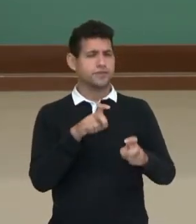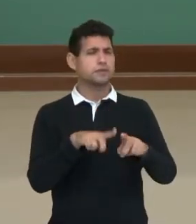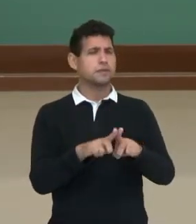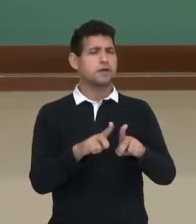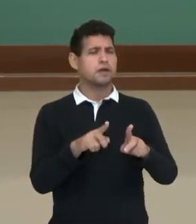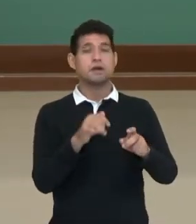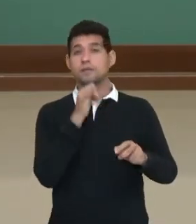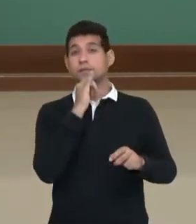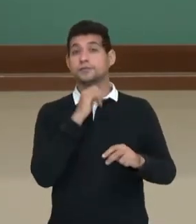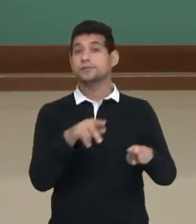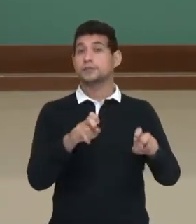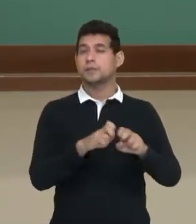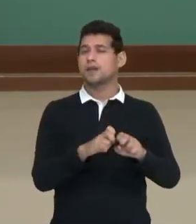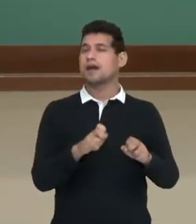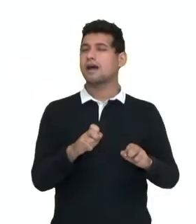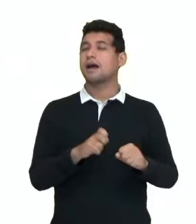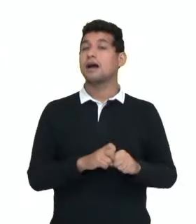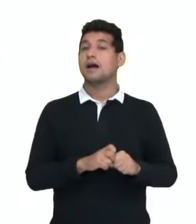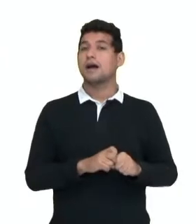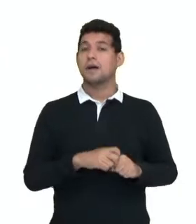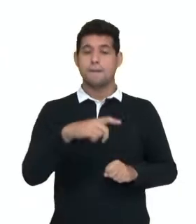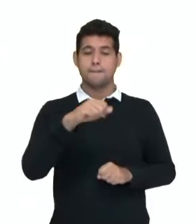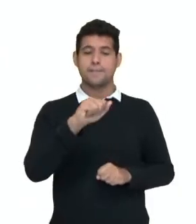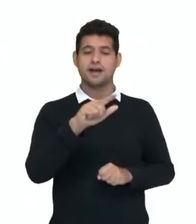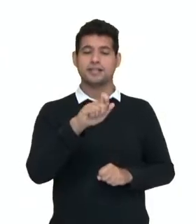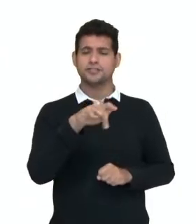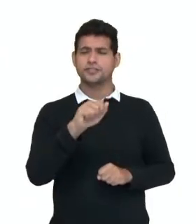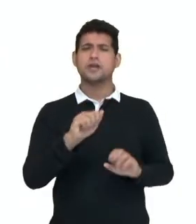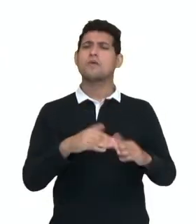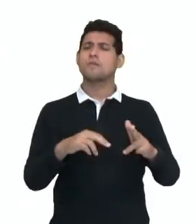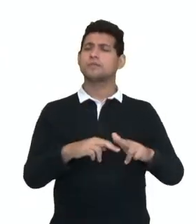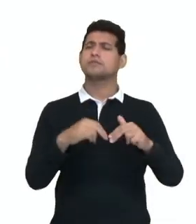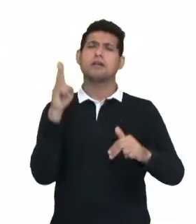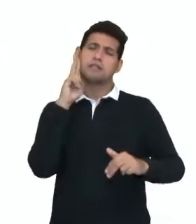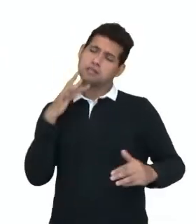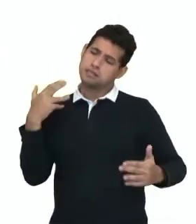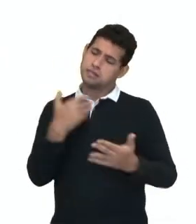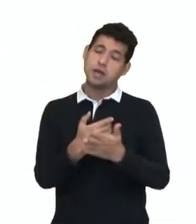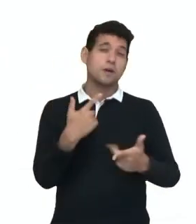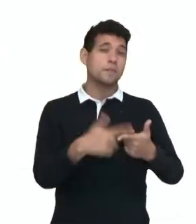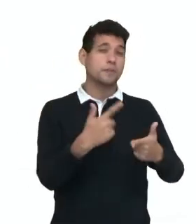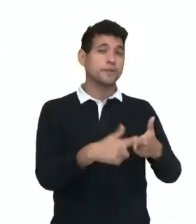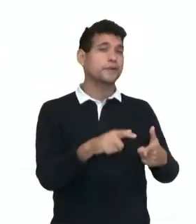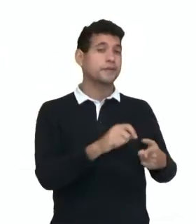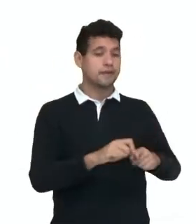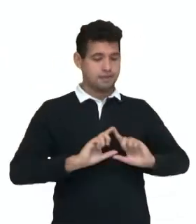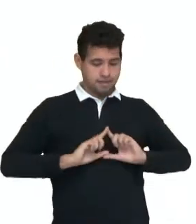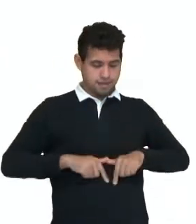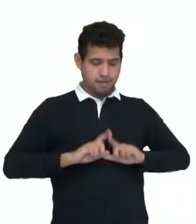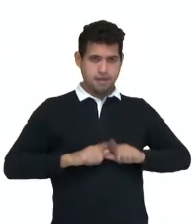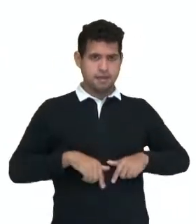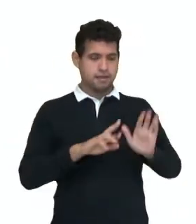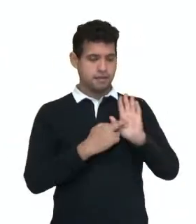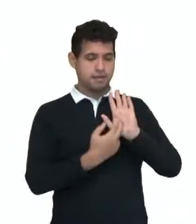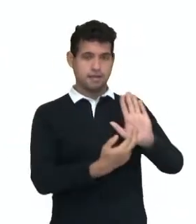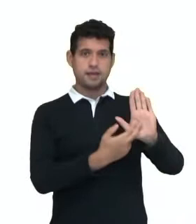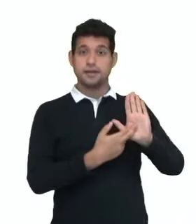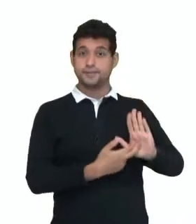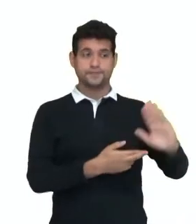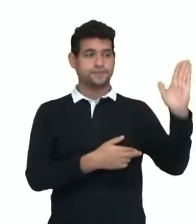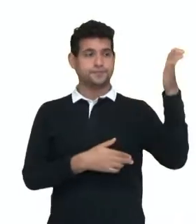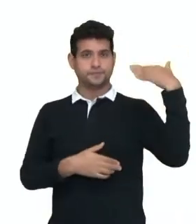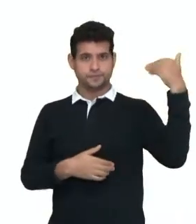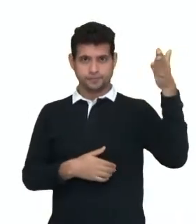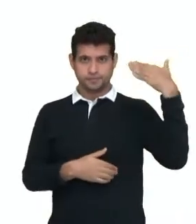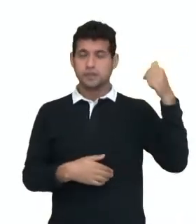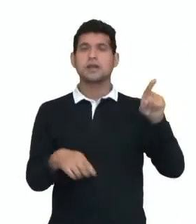da questão palestina? Quais motivos históricos do conflito entre o Estado de Israel, representado aqui com sua bandeira à